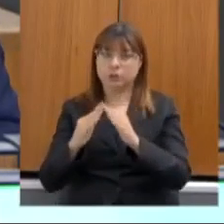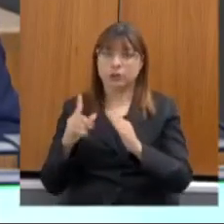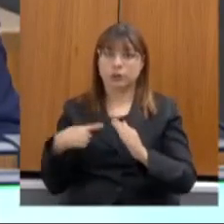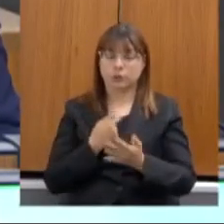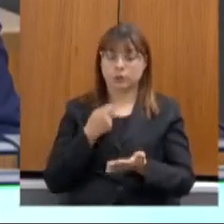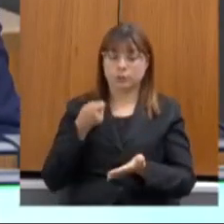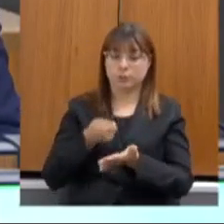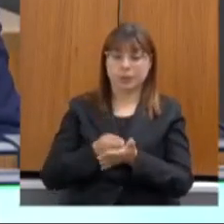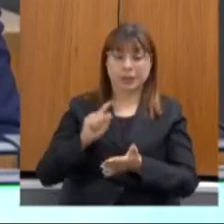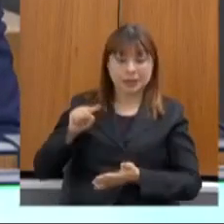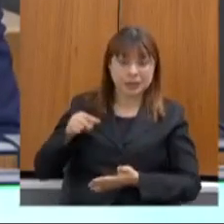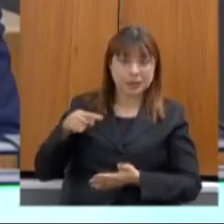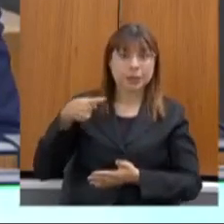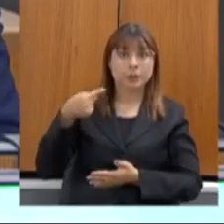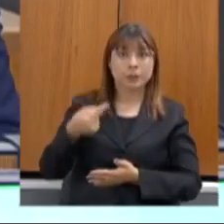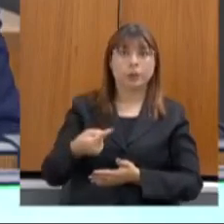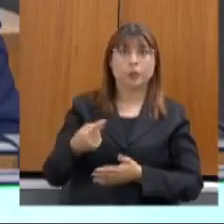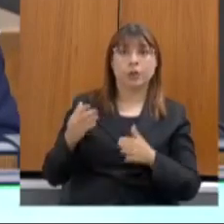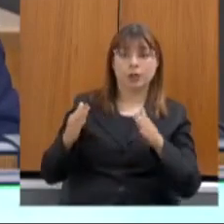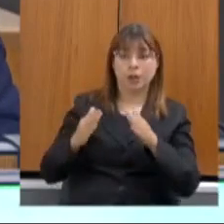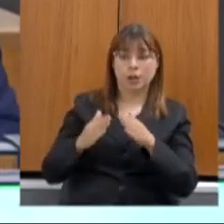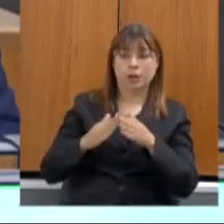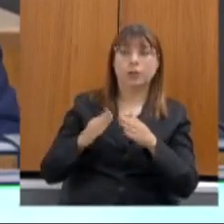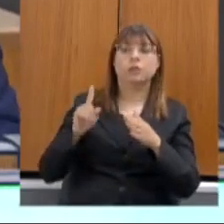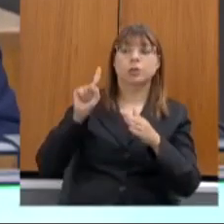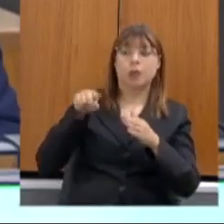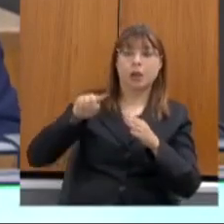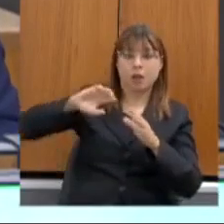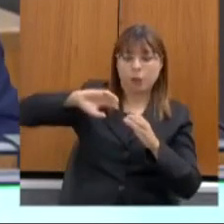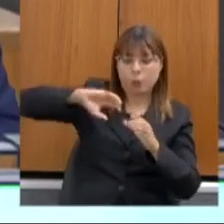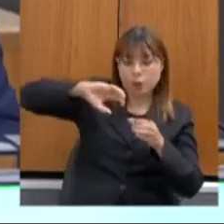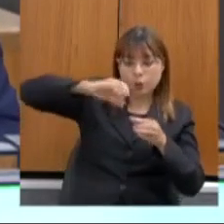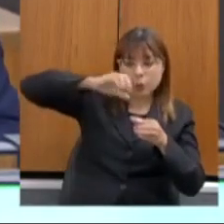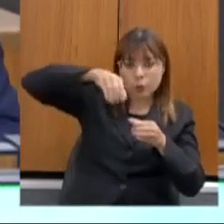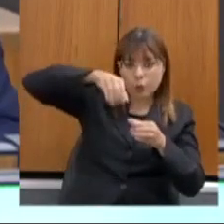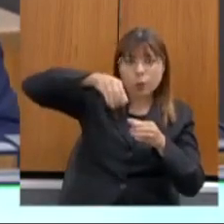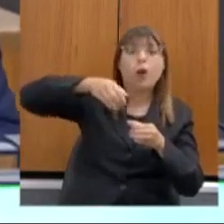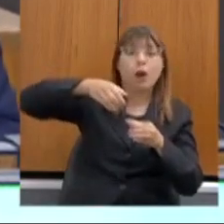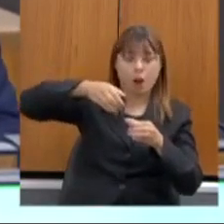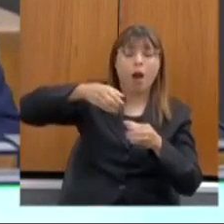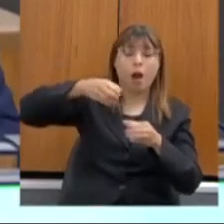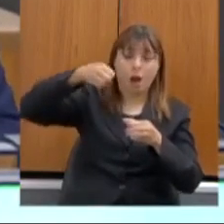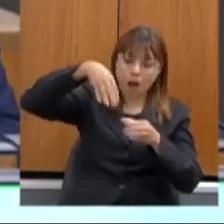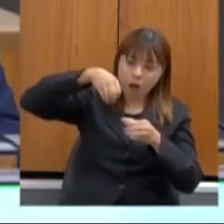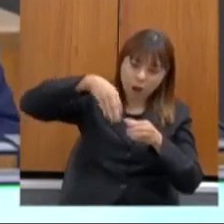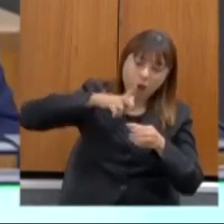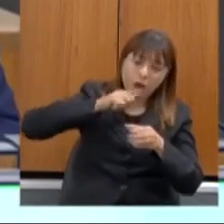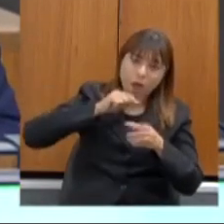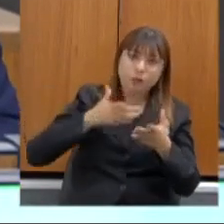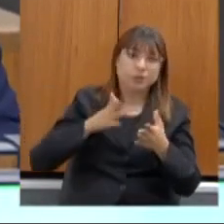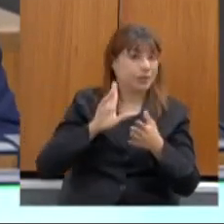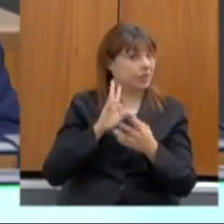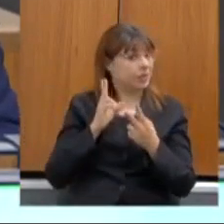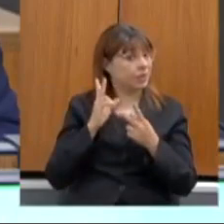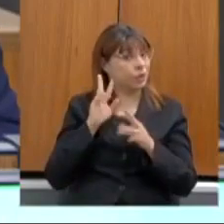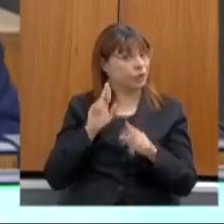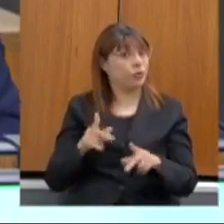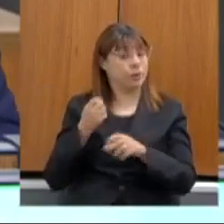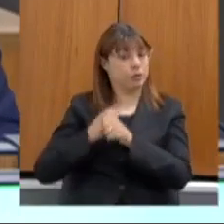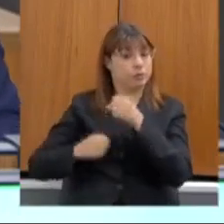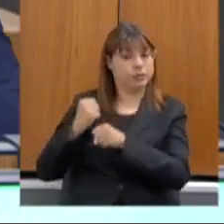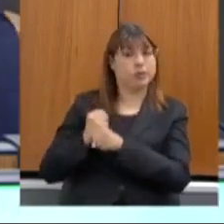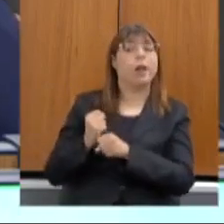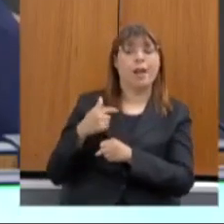só vai pagar depois que a casa Abre a Torneira e a água sair e não da forma como foi feita no passado em que